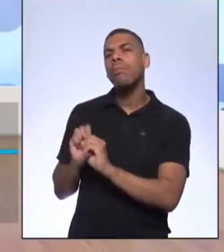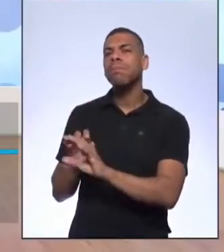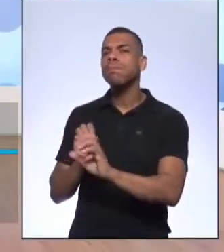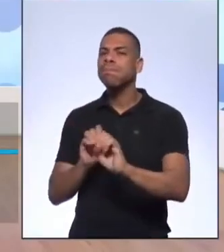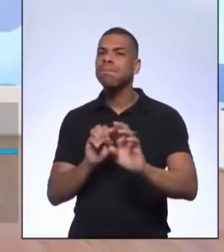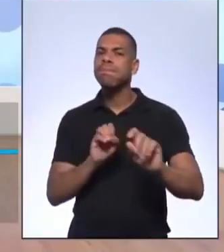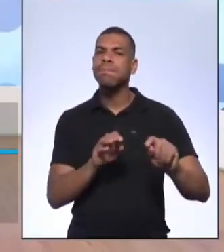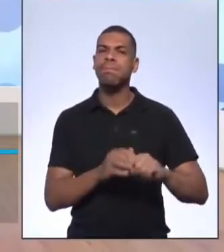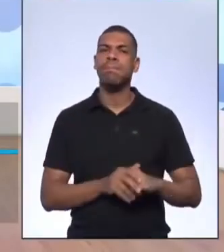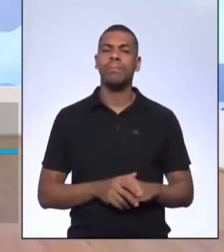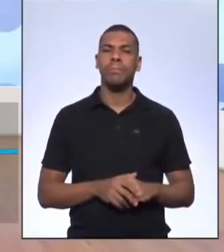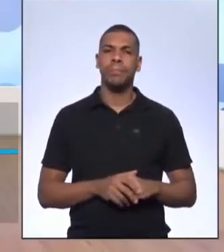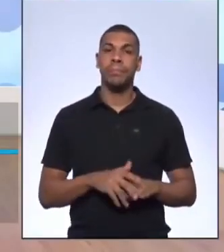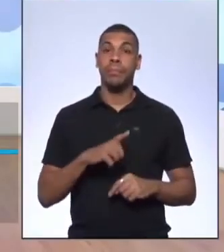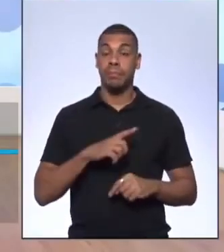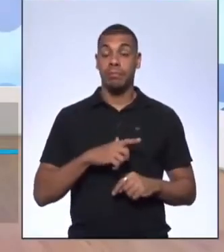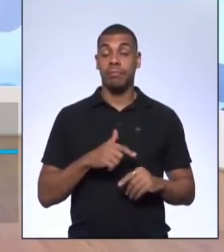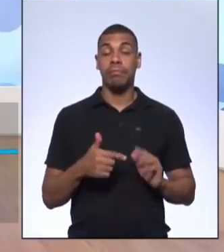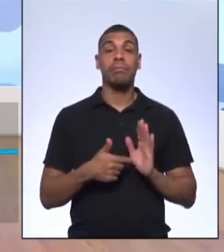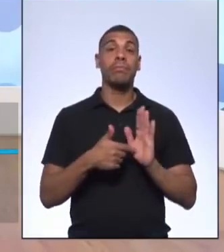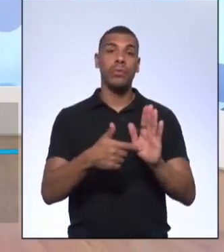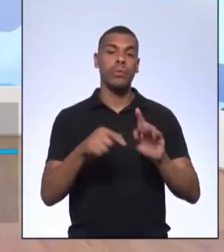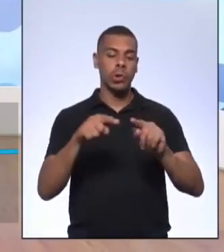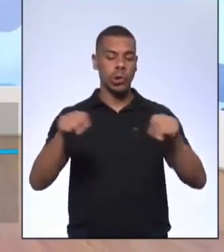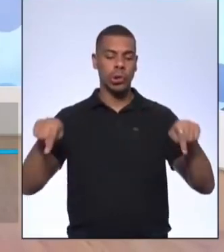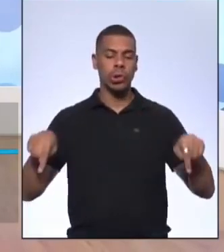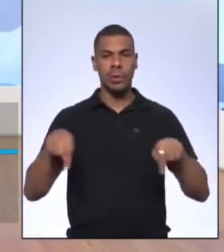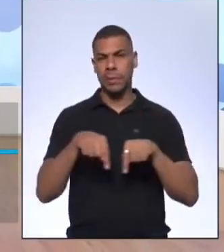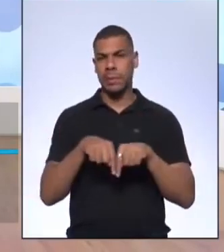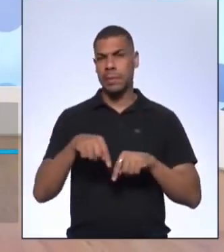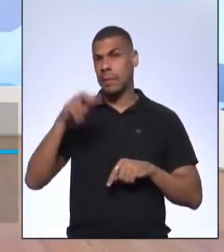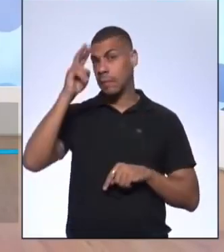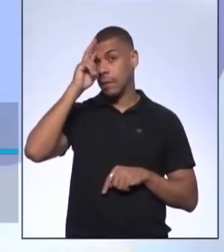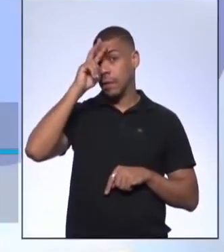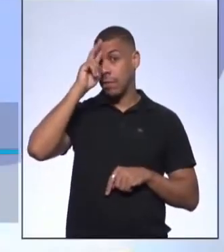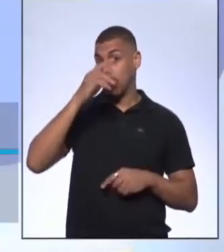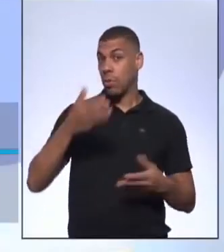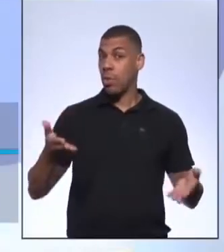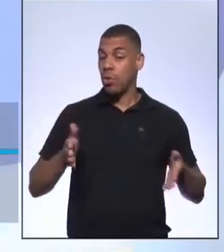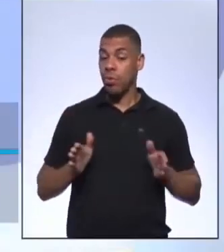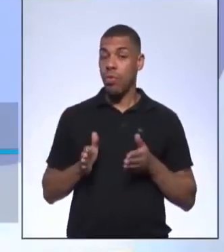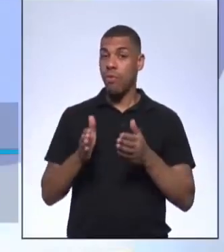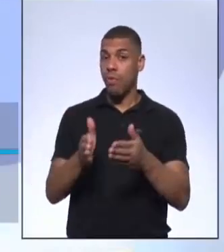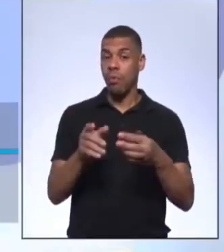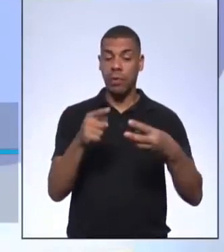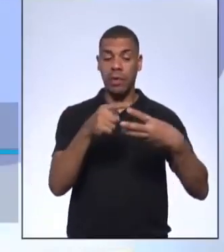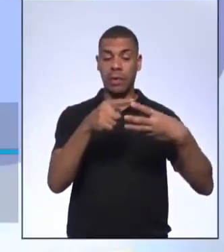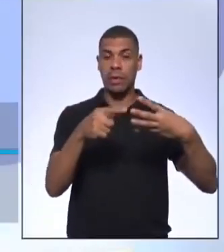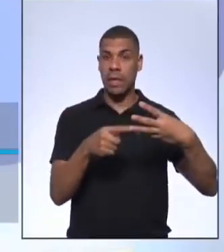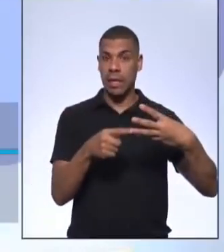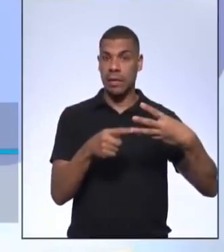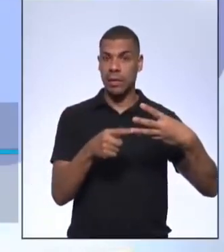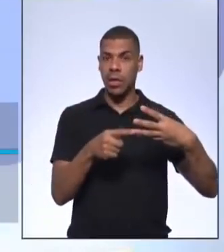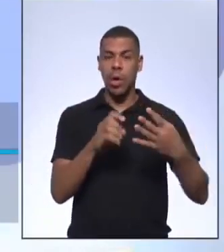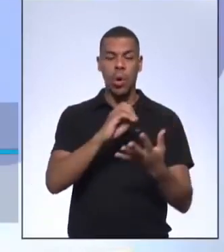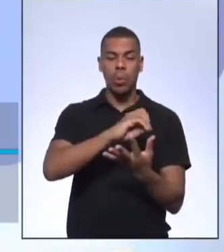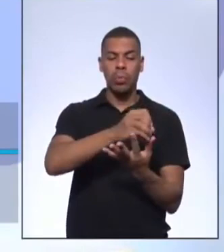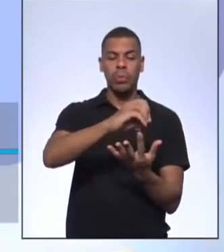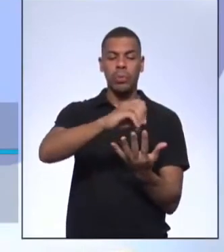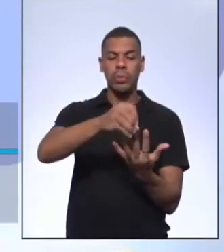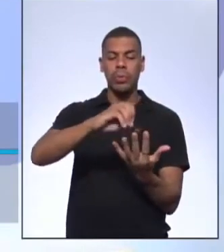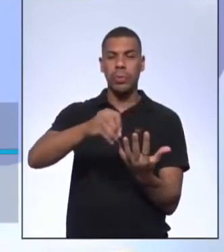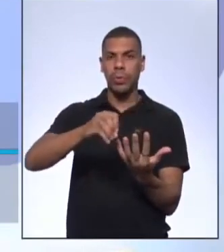estão ligadas a essas tensões do território. Lembrando que hoje o nosso foco é em 3 continentes, né? Nós vamos falar aí um